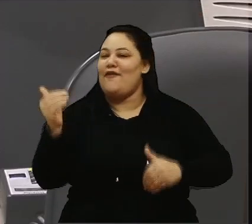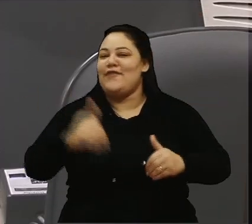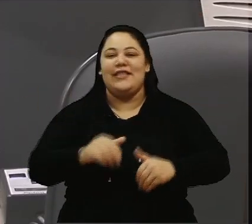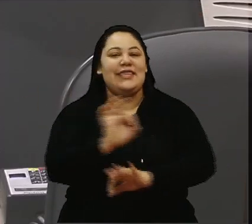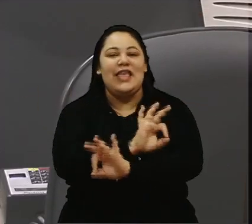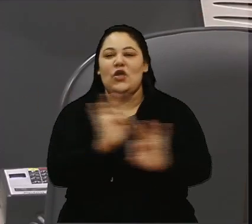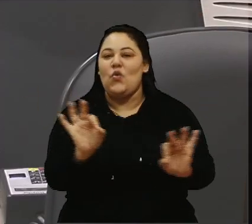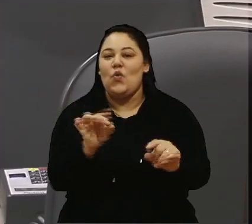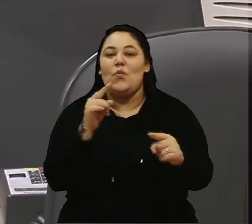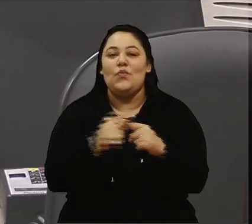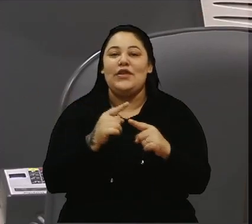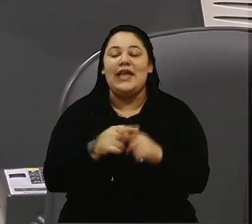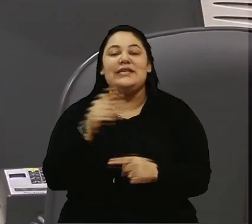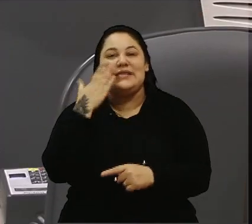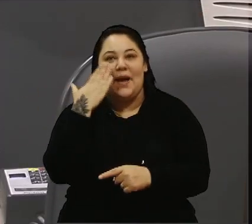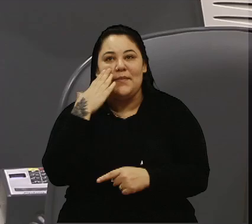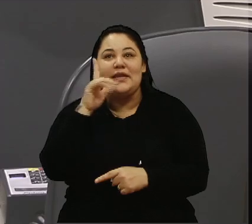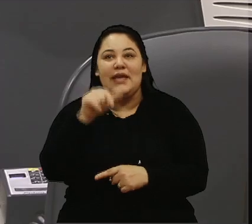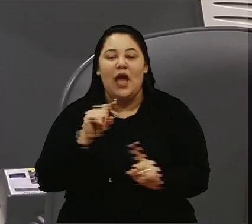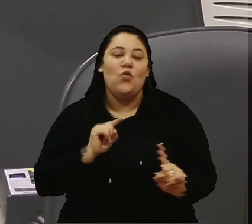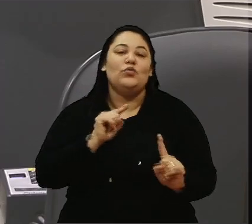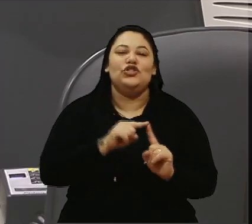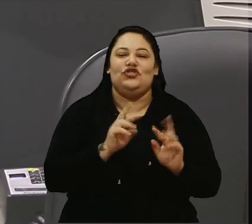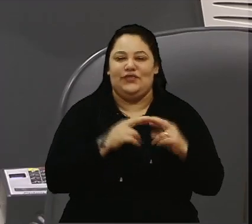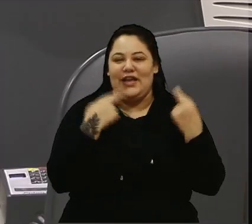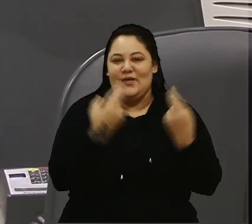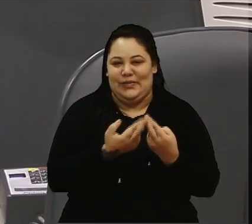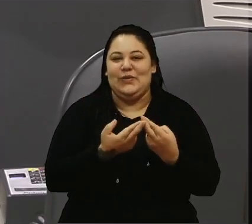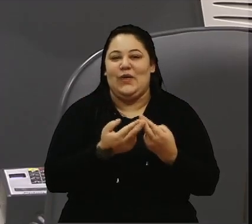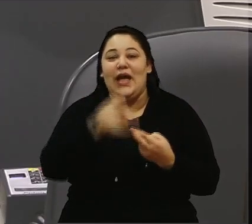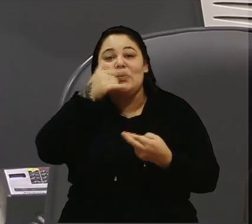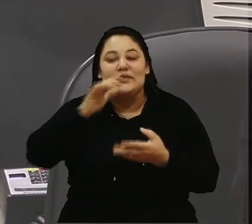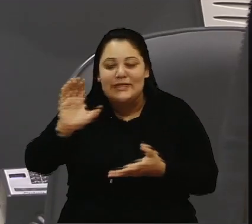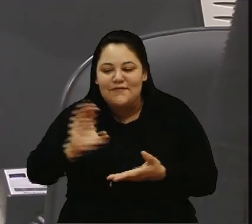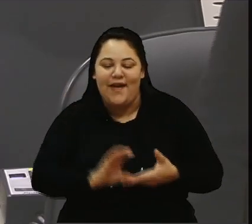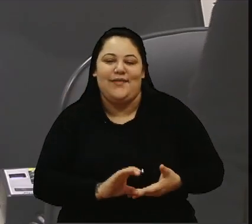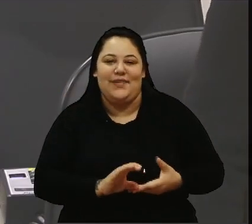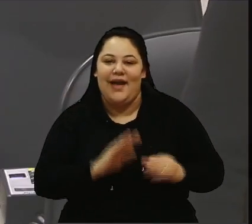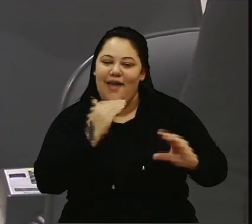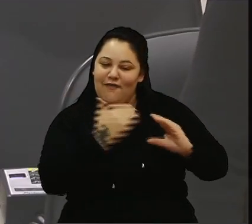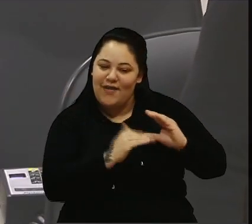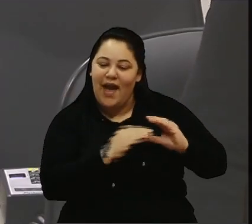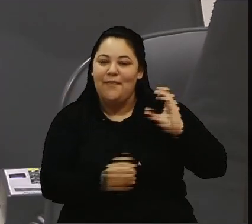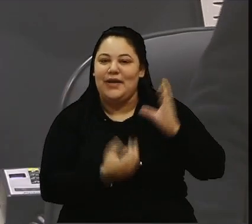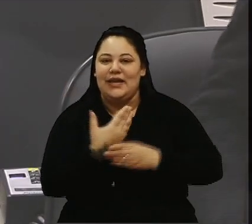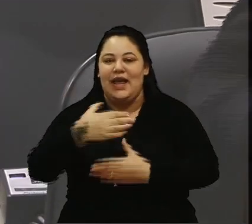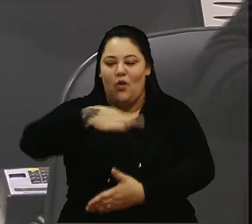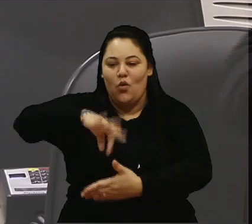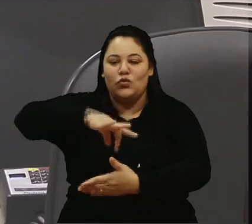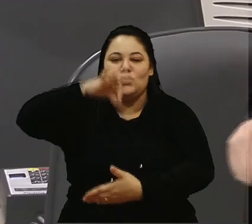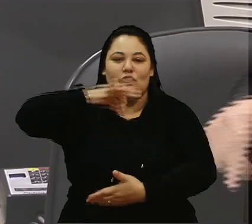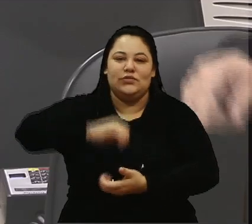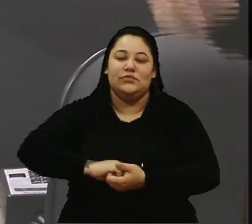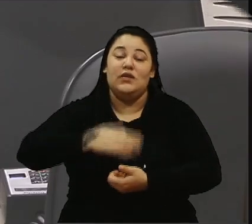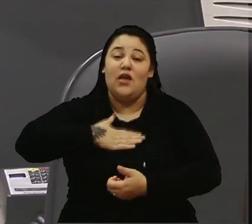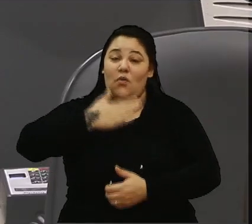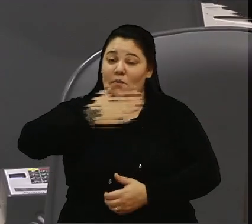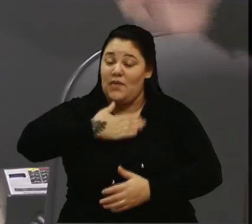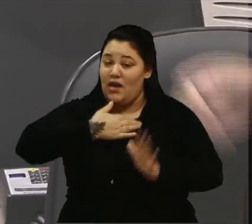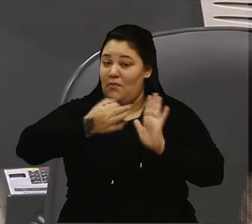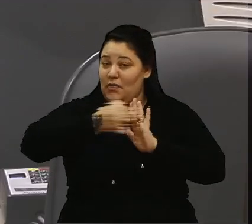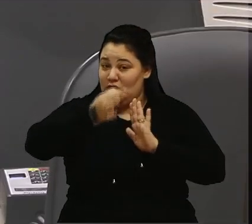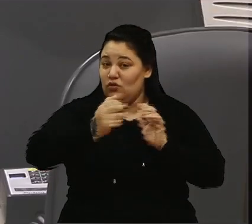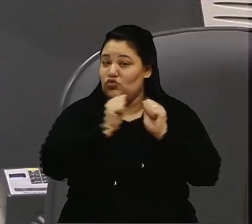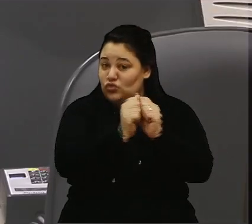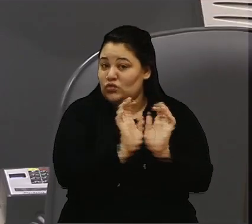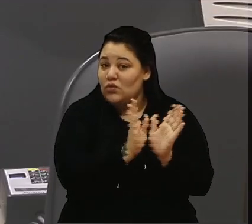eles sabem que é isso, que esse é o propósito para a criação de um consórcio. Eu sugiro aqui, através da